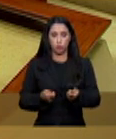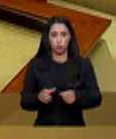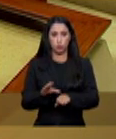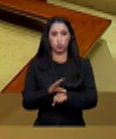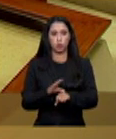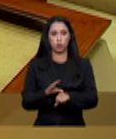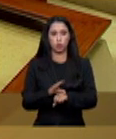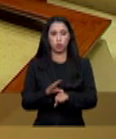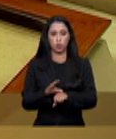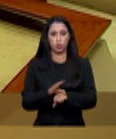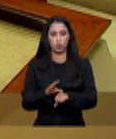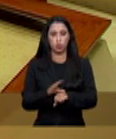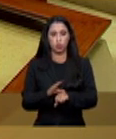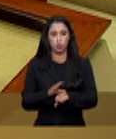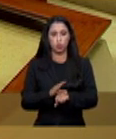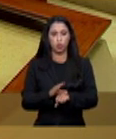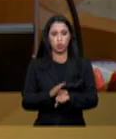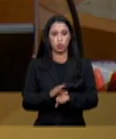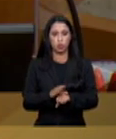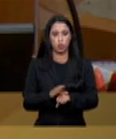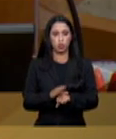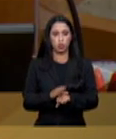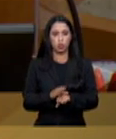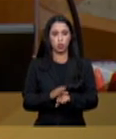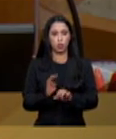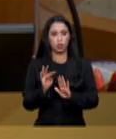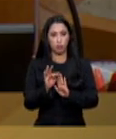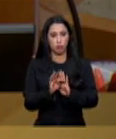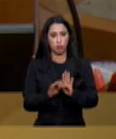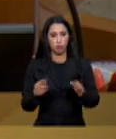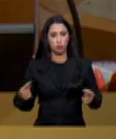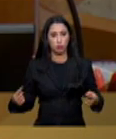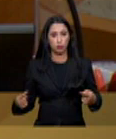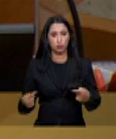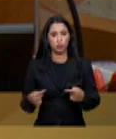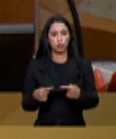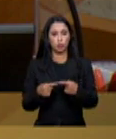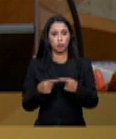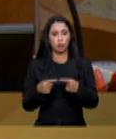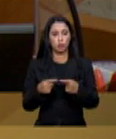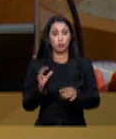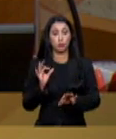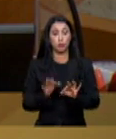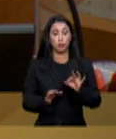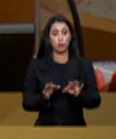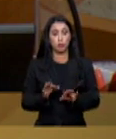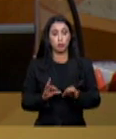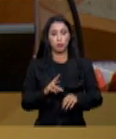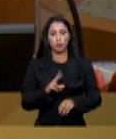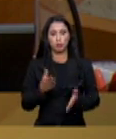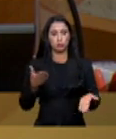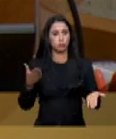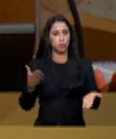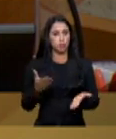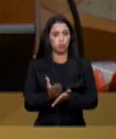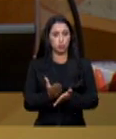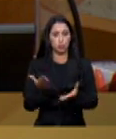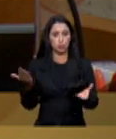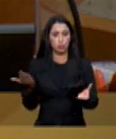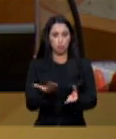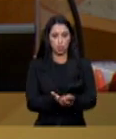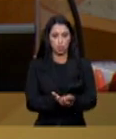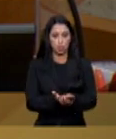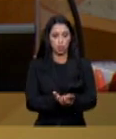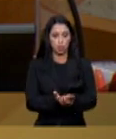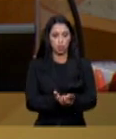foi adotar a interpretação conforme. E julgar improcedente as ações. Essa